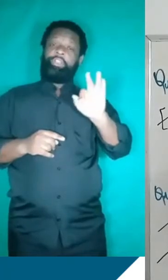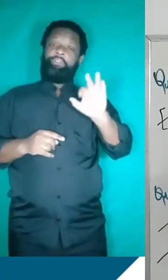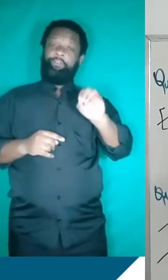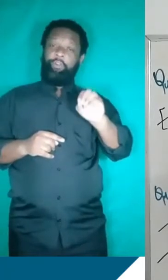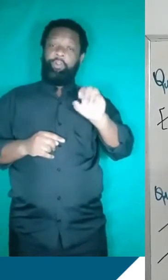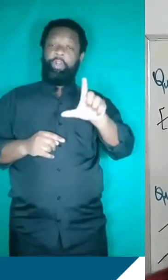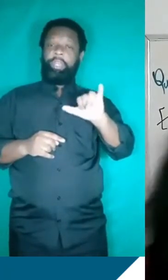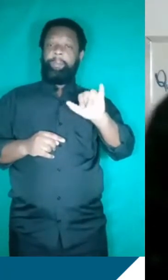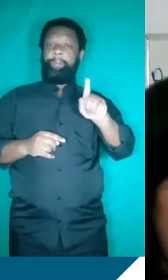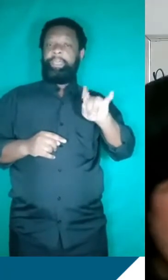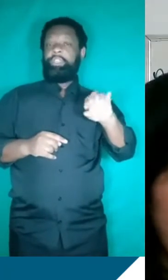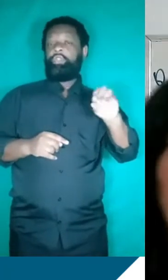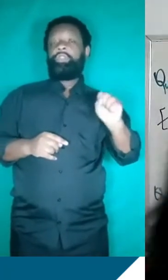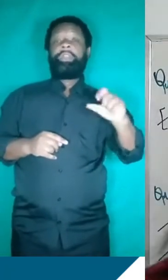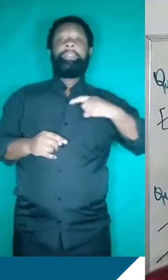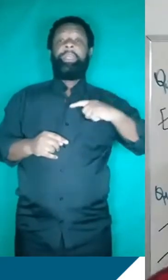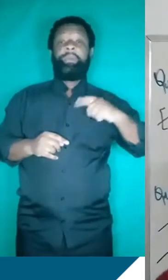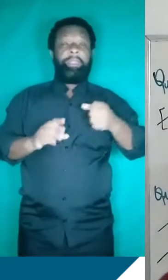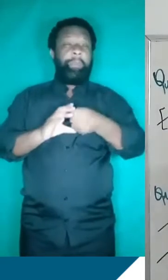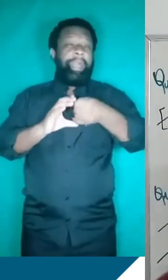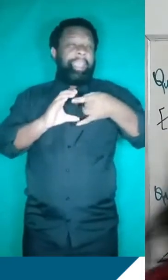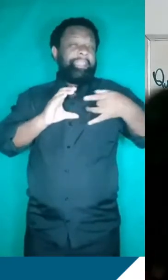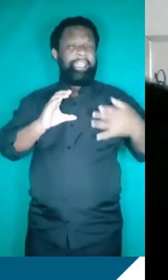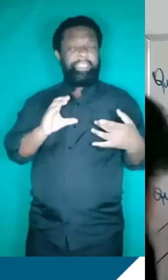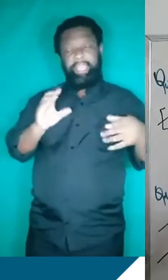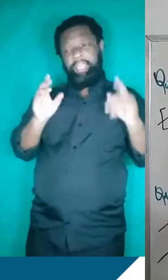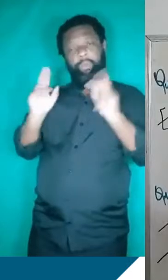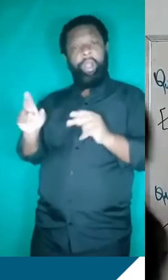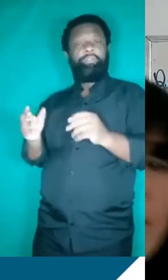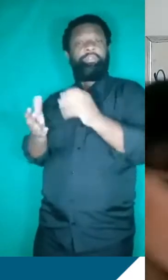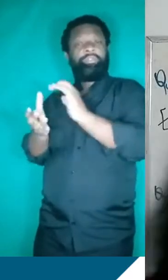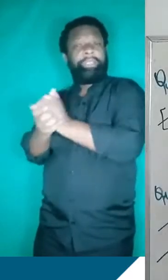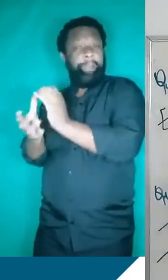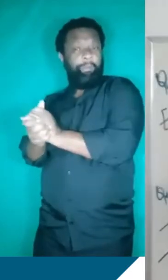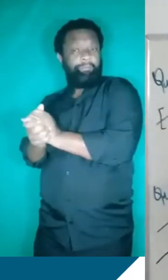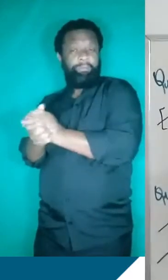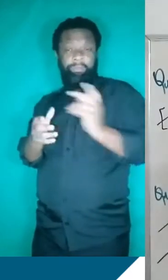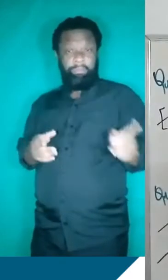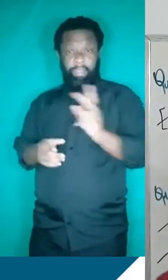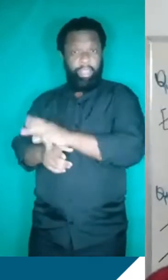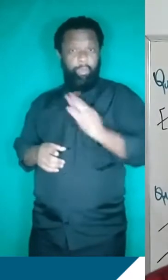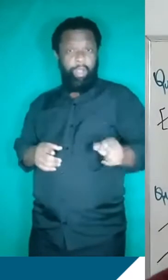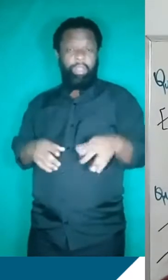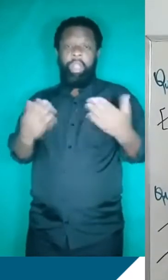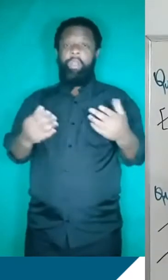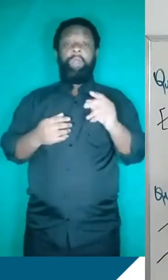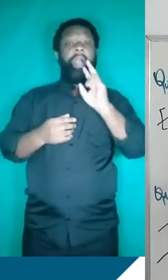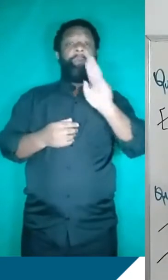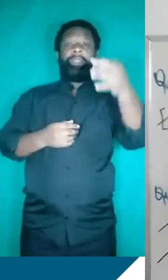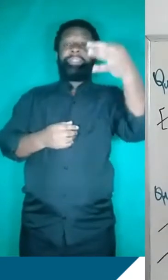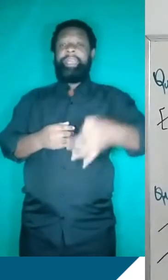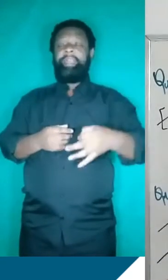uma natureza... Os fosfolipídios apresentam a mesma natureza do sabão e do detergente. Então, a opção correta